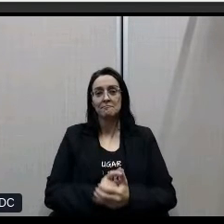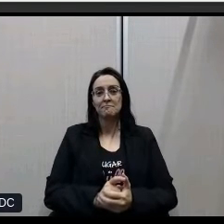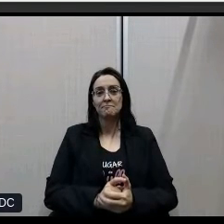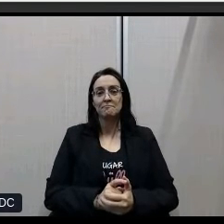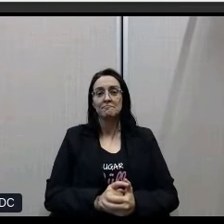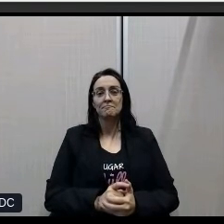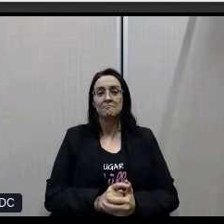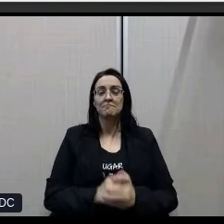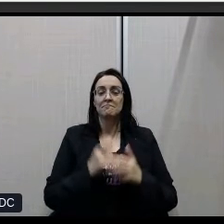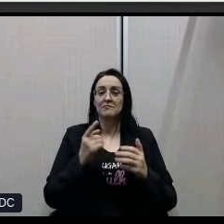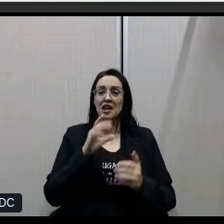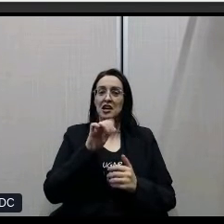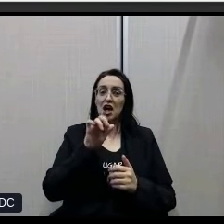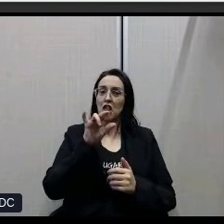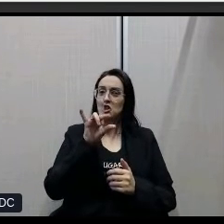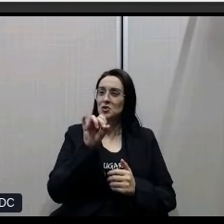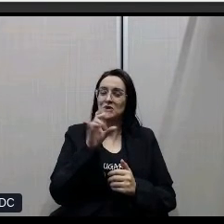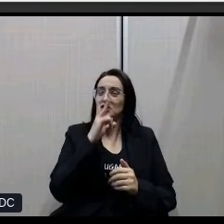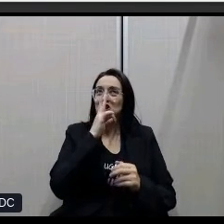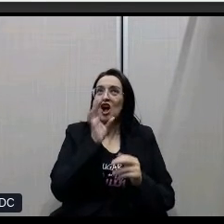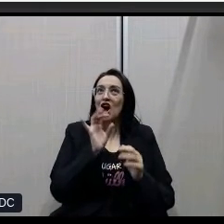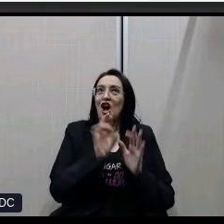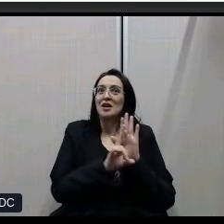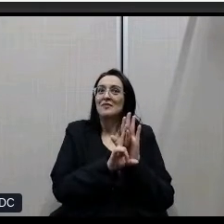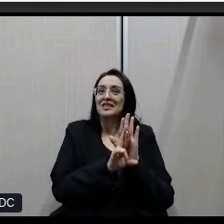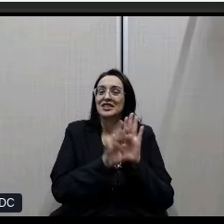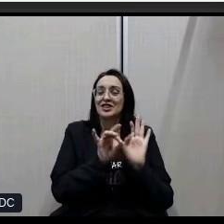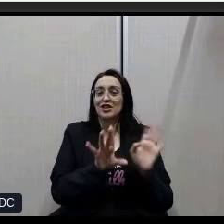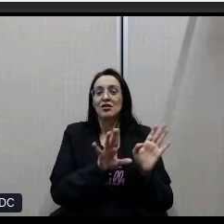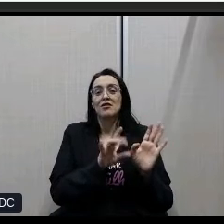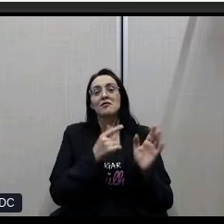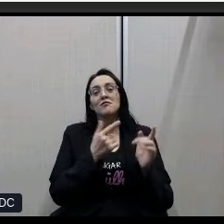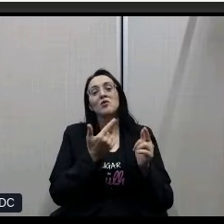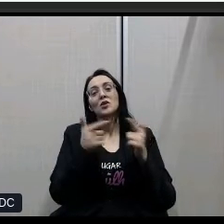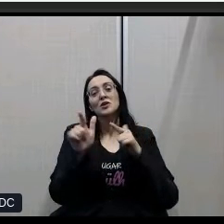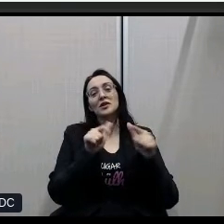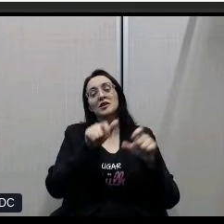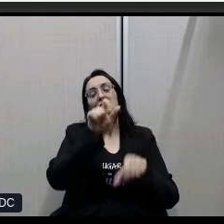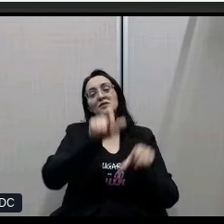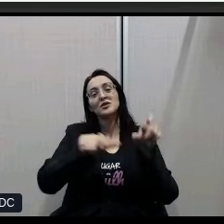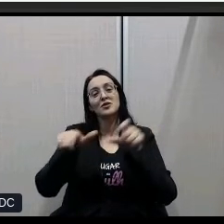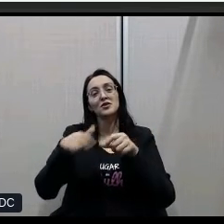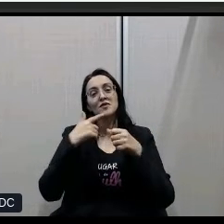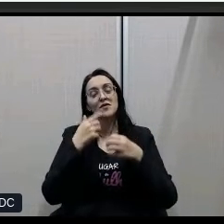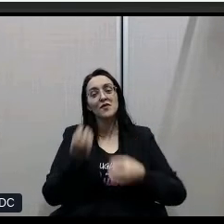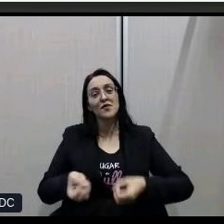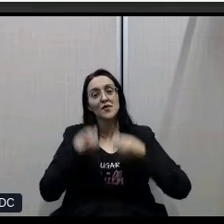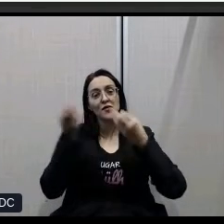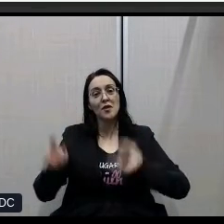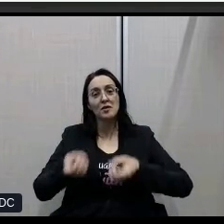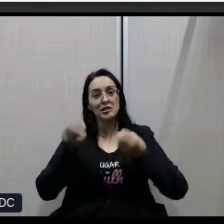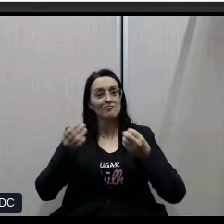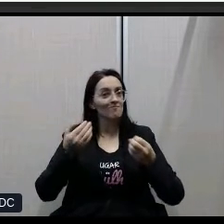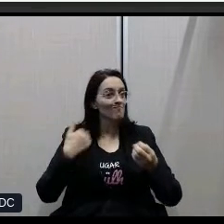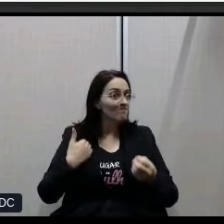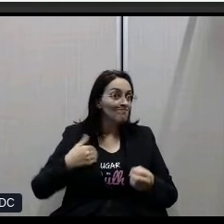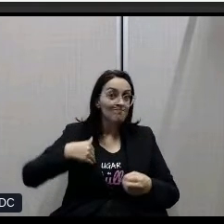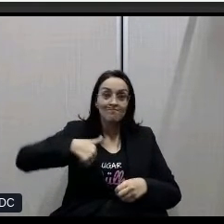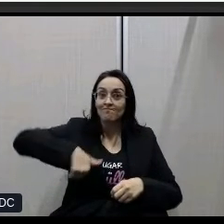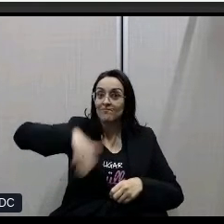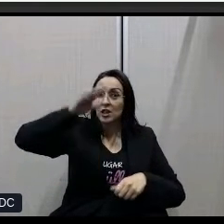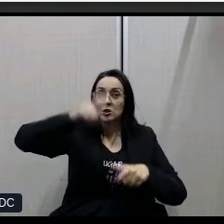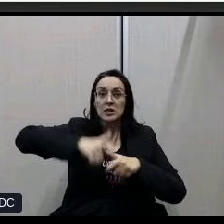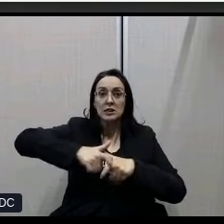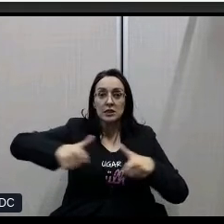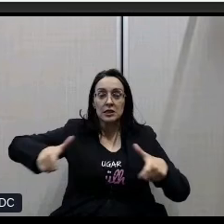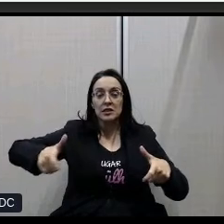só o Carlos é apenas uma mera representação, mas todas as pessoas informaram que, isso de forma unânime, tá, gente? É